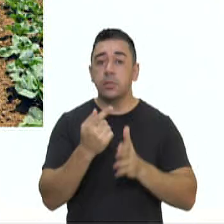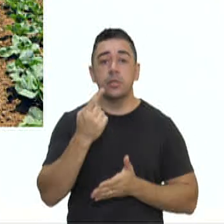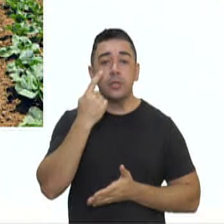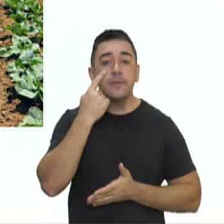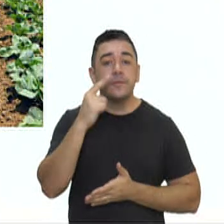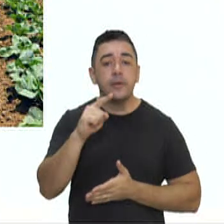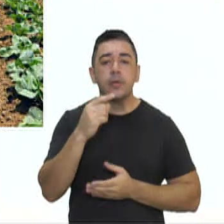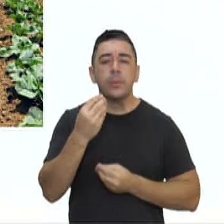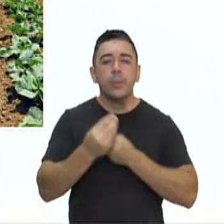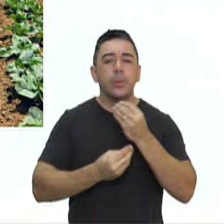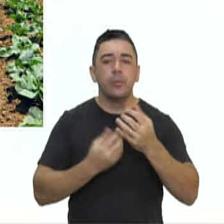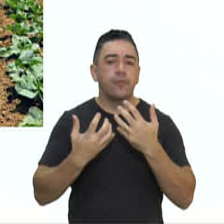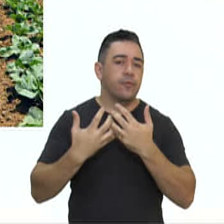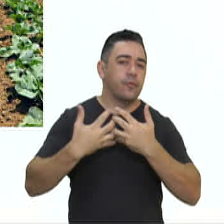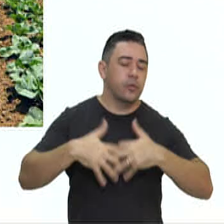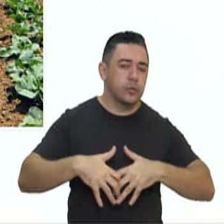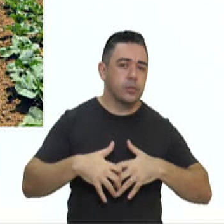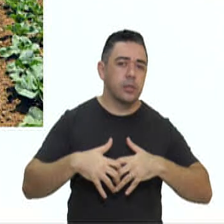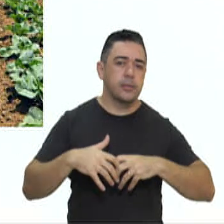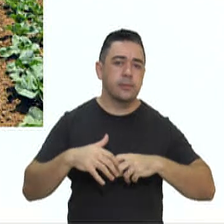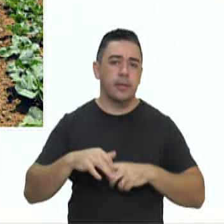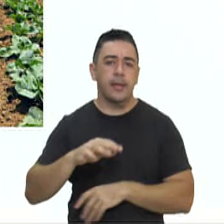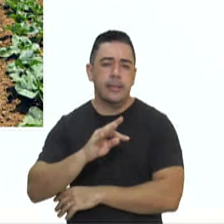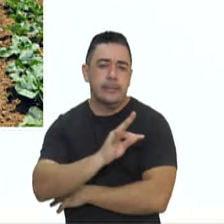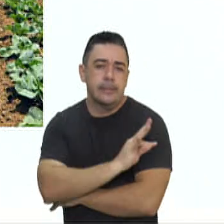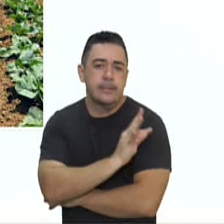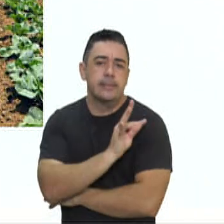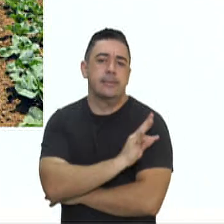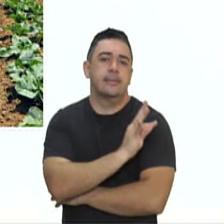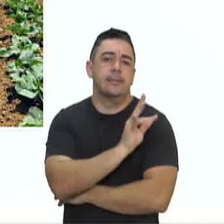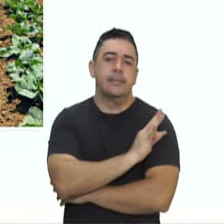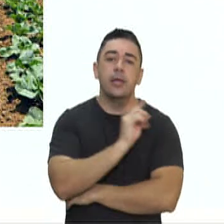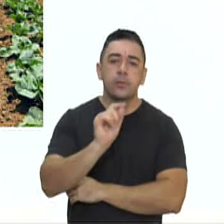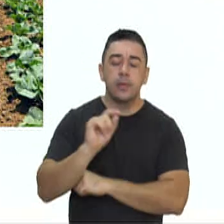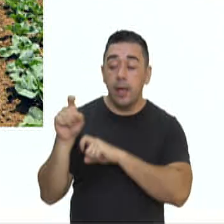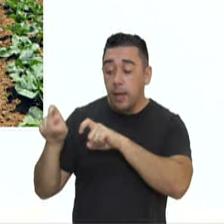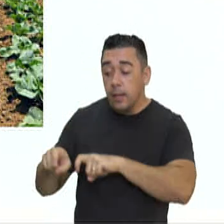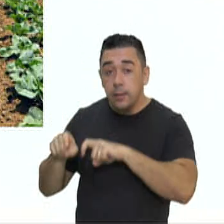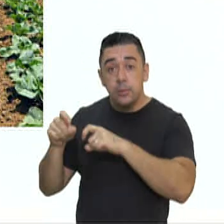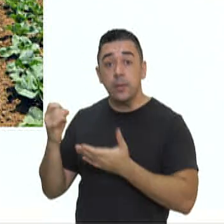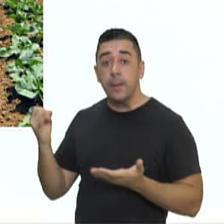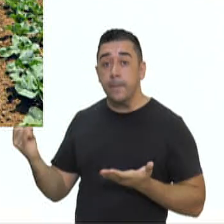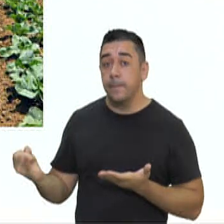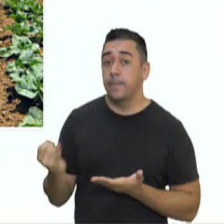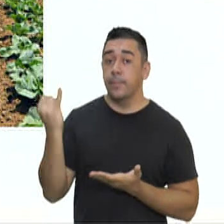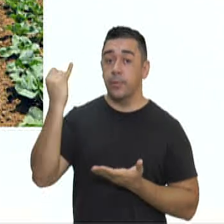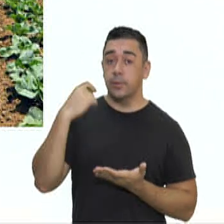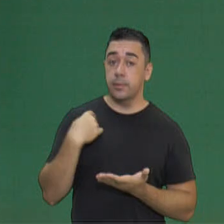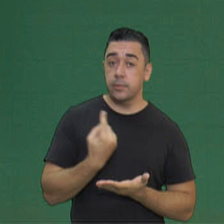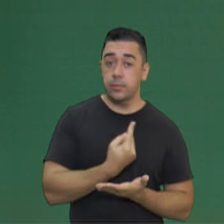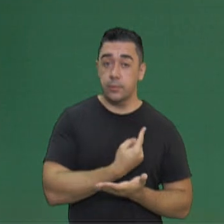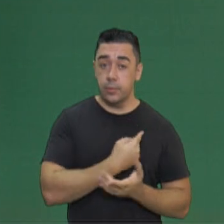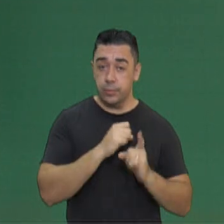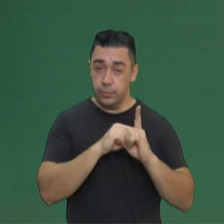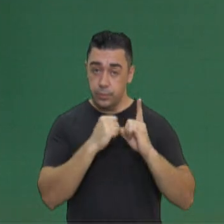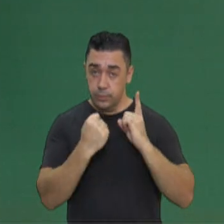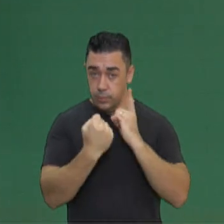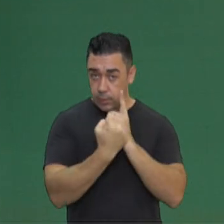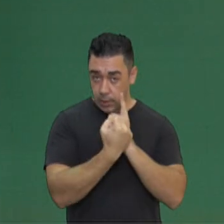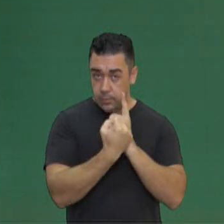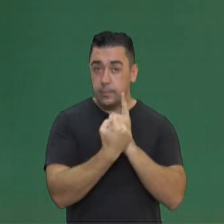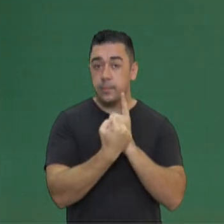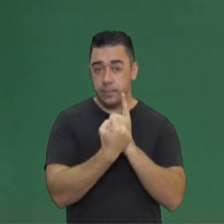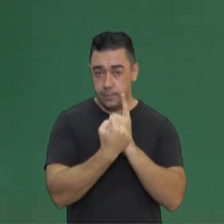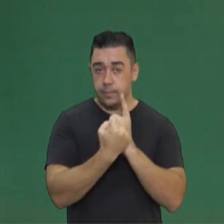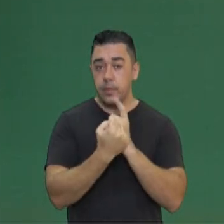esse processo, essa técnica de agricultura que é tão importante para a nossa sociedade. Então, na agricultura, a